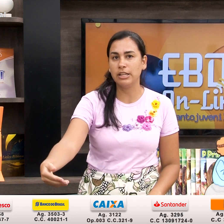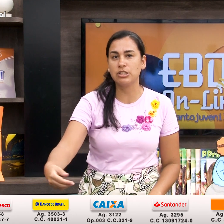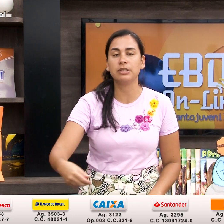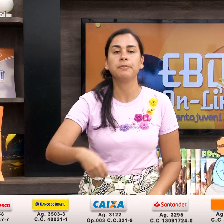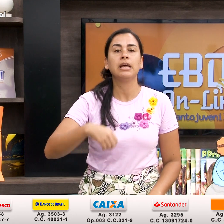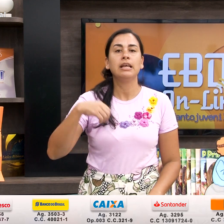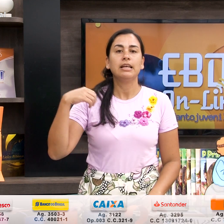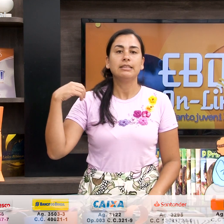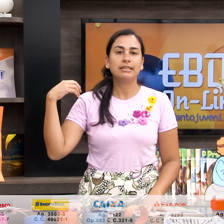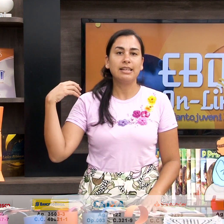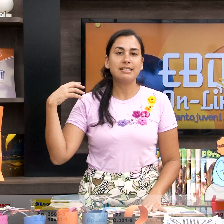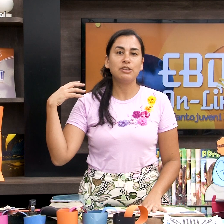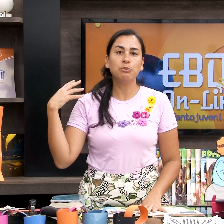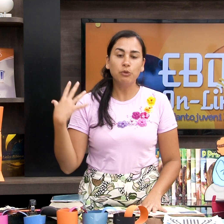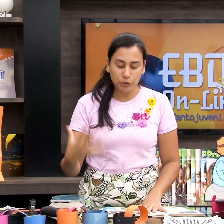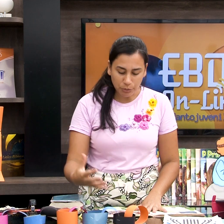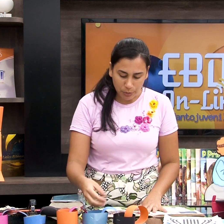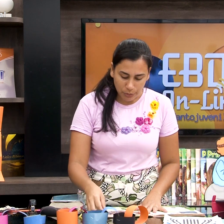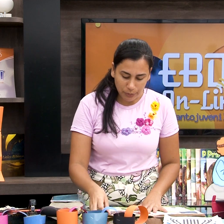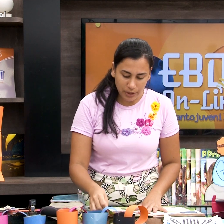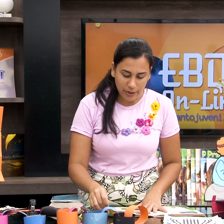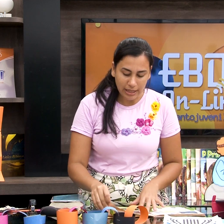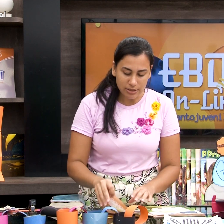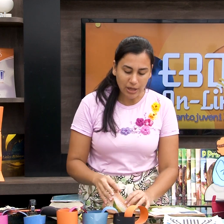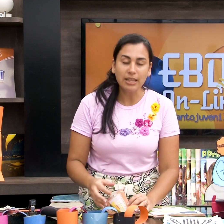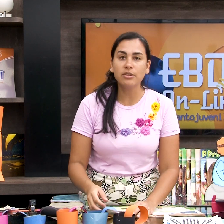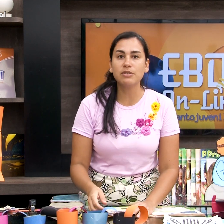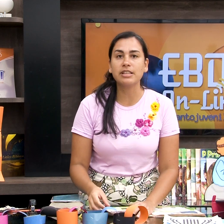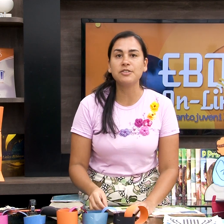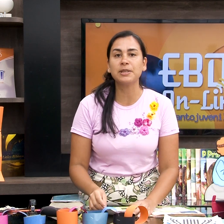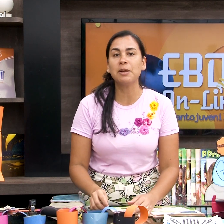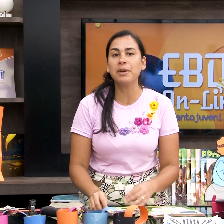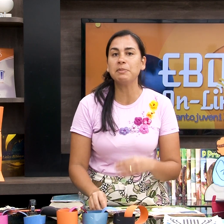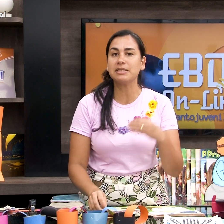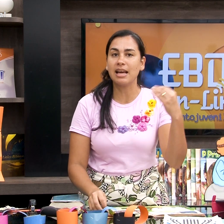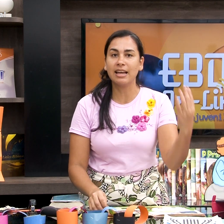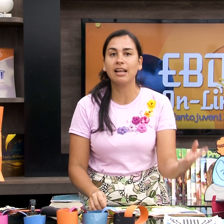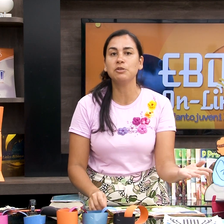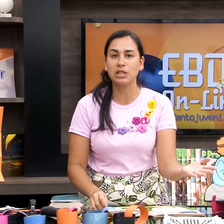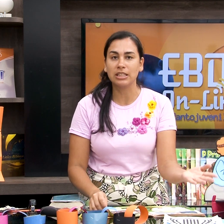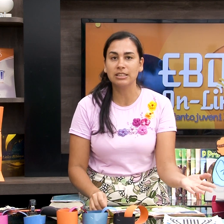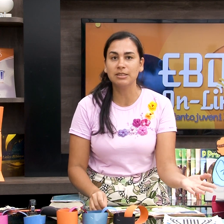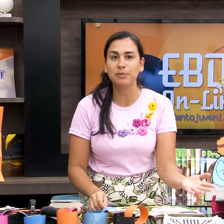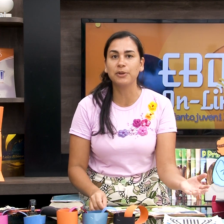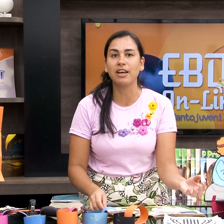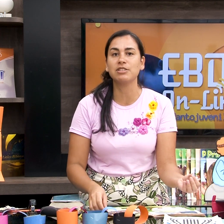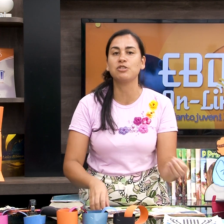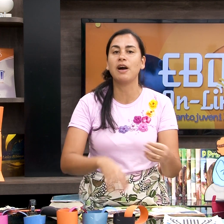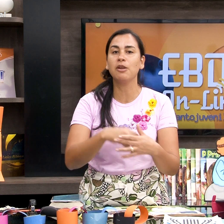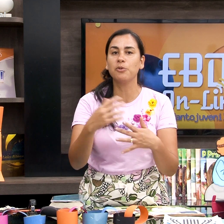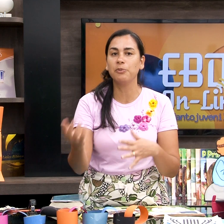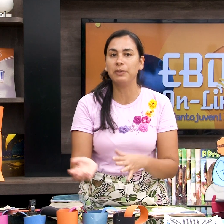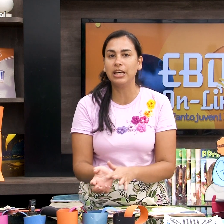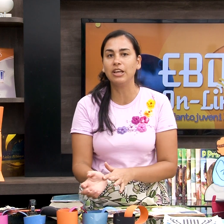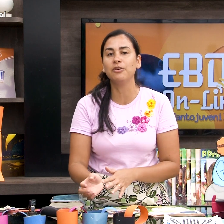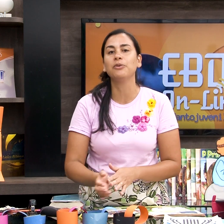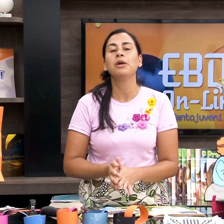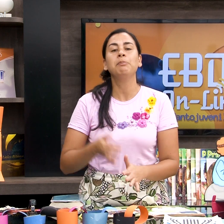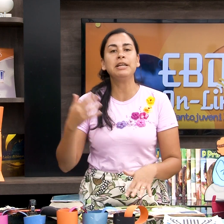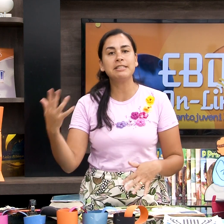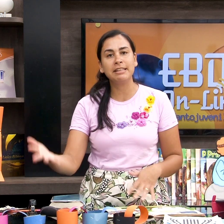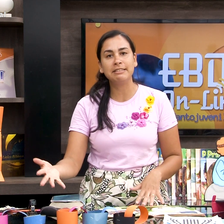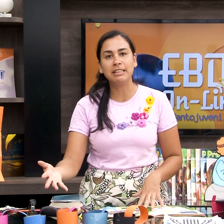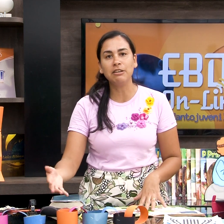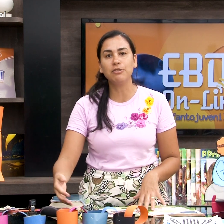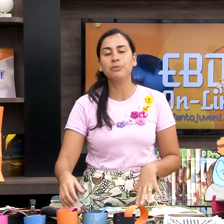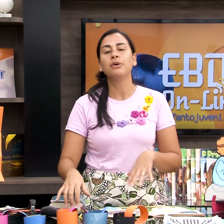aqui da igreja. Tem sido muito bom e eu agradeço a cada um de vocês que também me seguem lá no Instagram, porque vocês falam comigo,